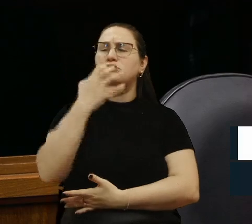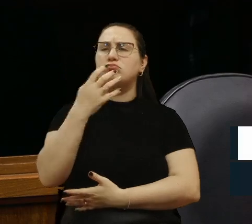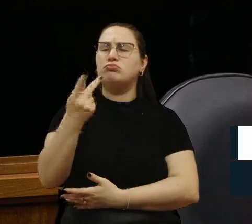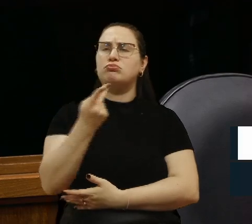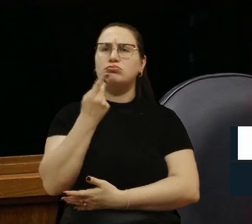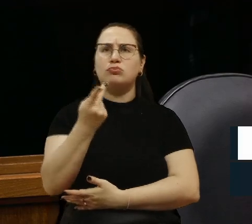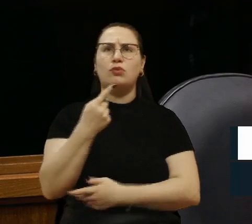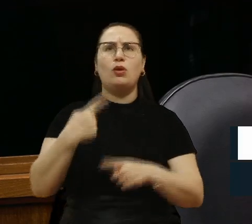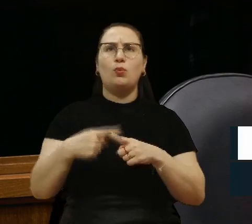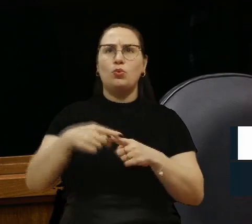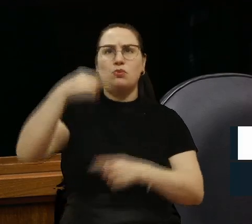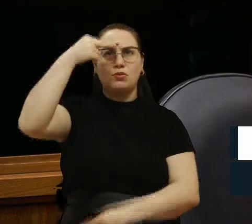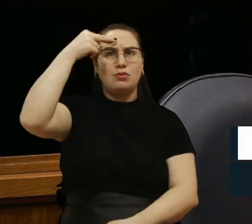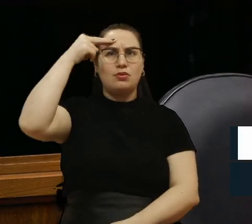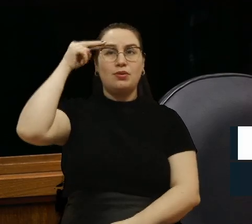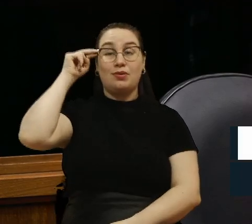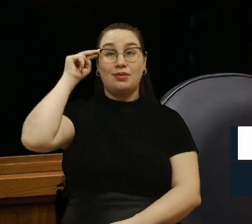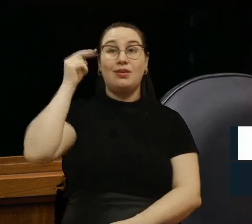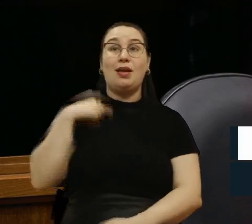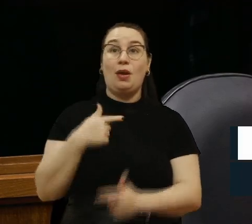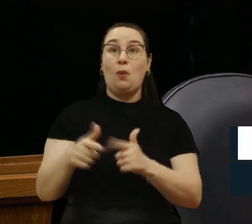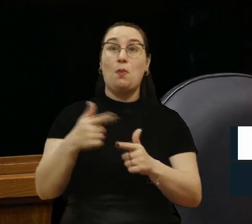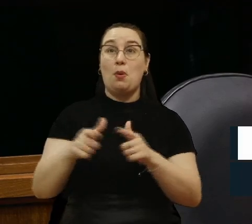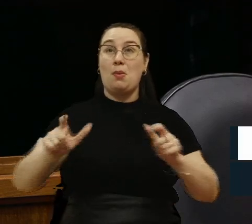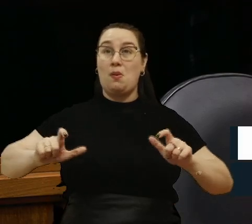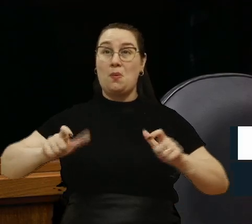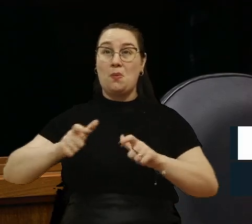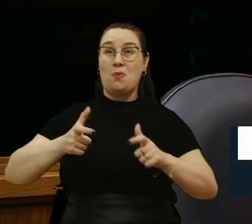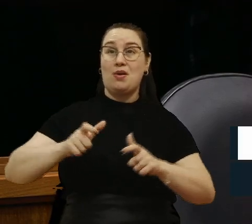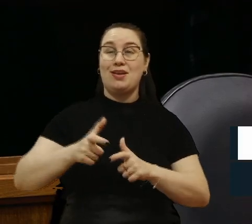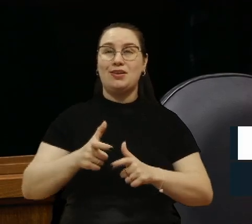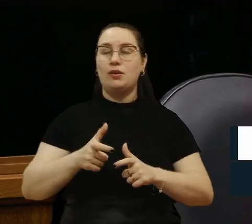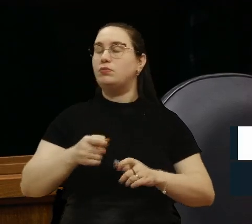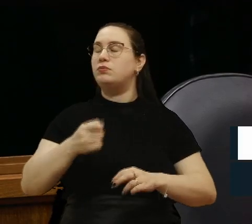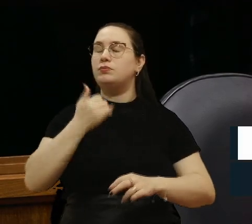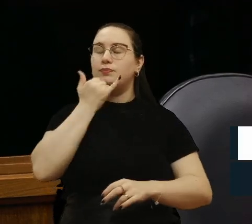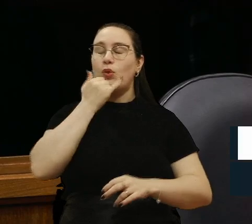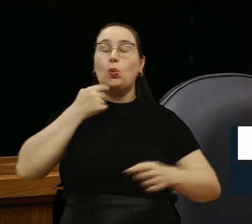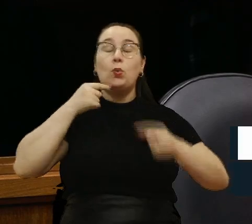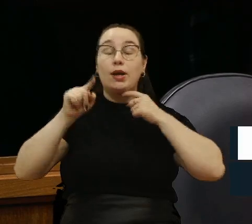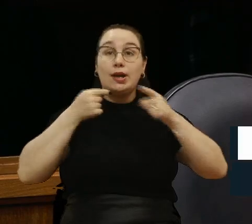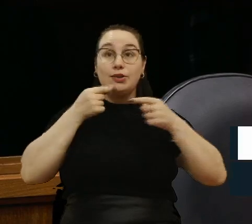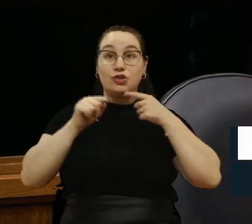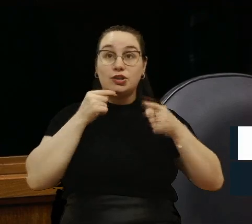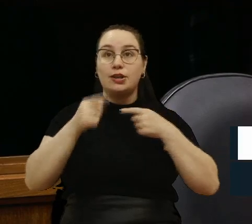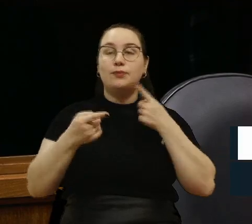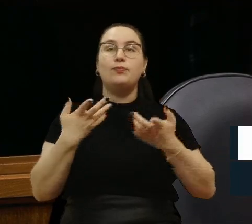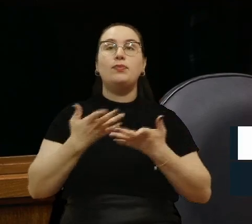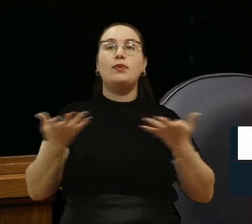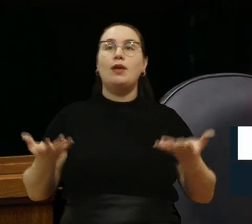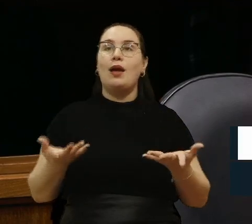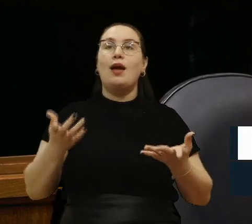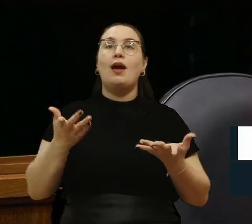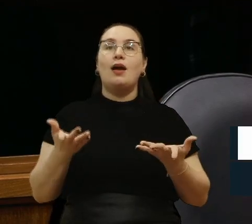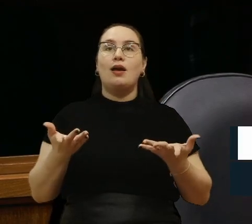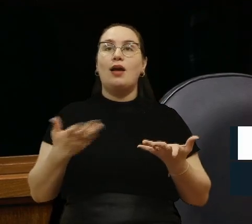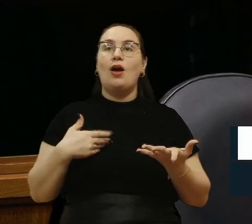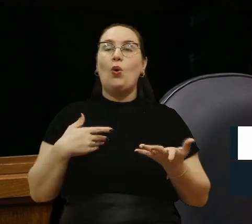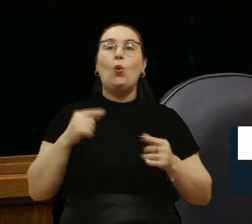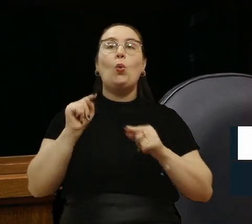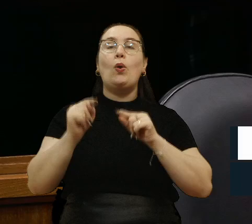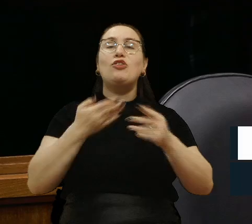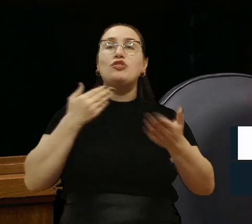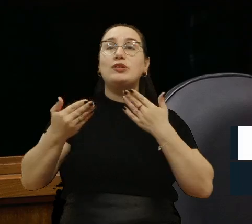porque o vereador Rafael Bueno tem um problema grande com crítica, é como se ele fosse perfeito, mas aí a questão não é essa. Aqui a gente